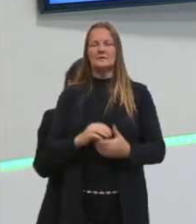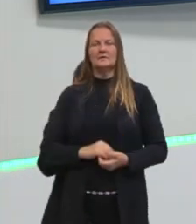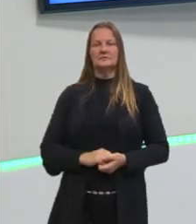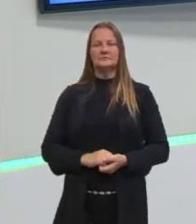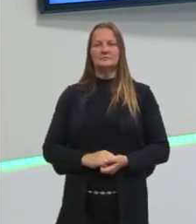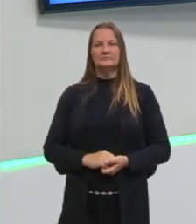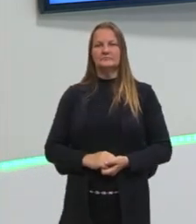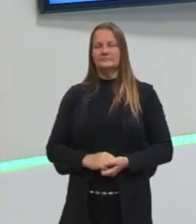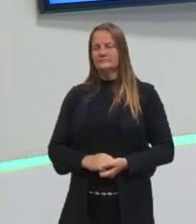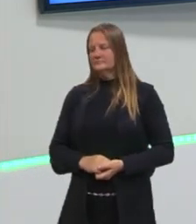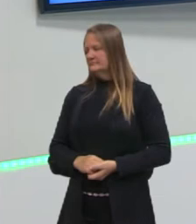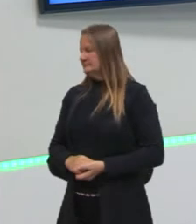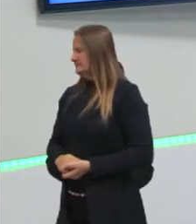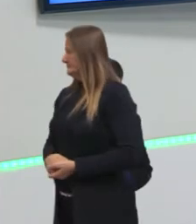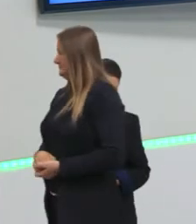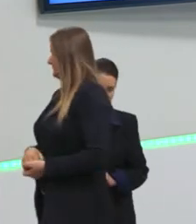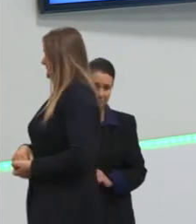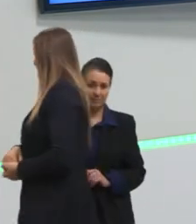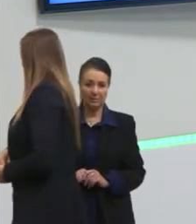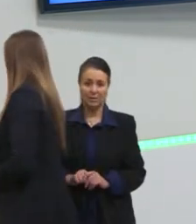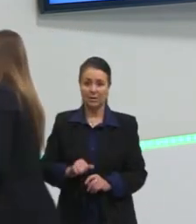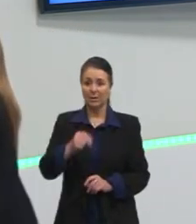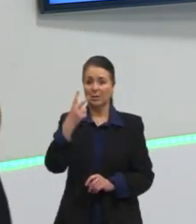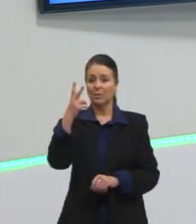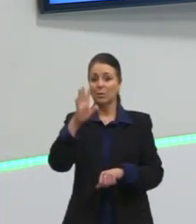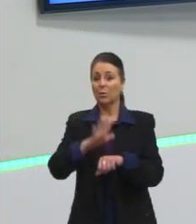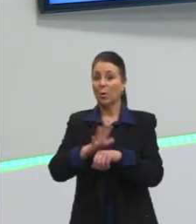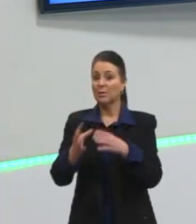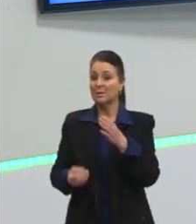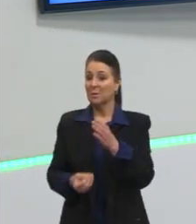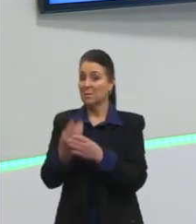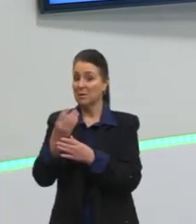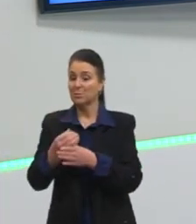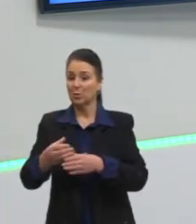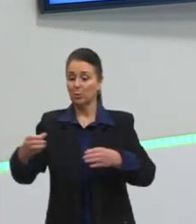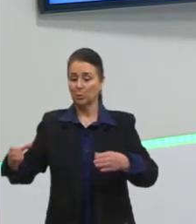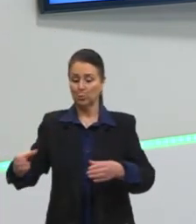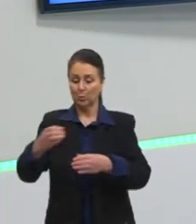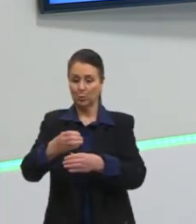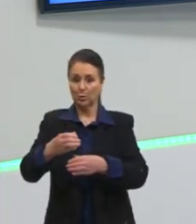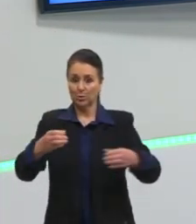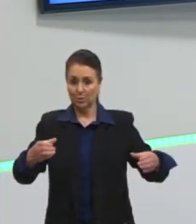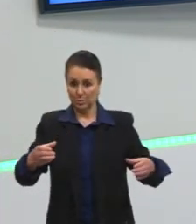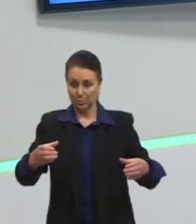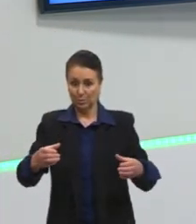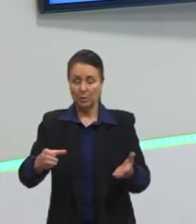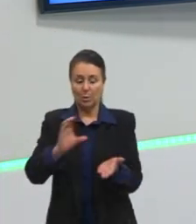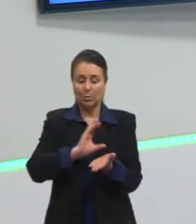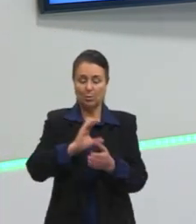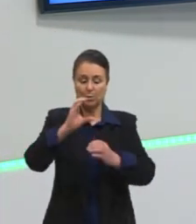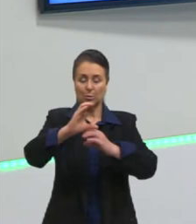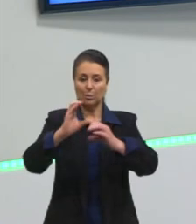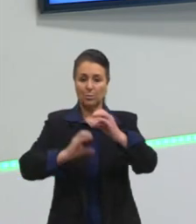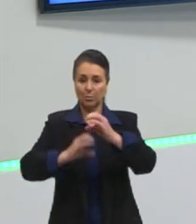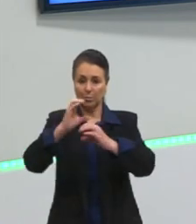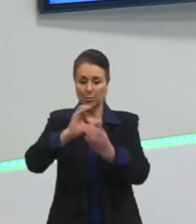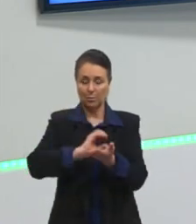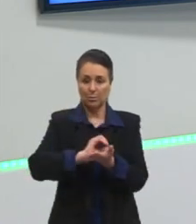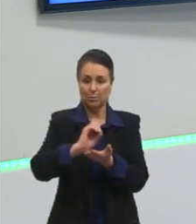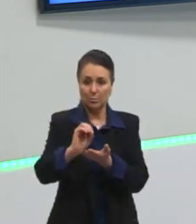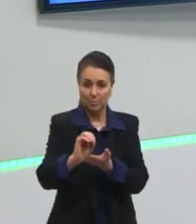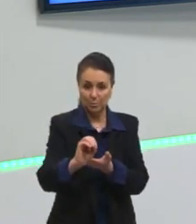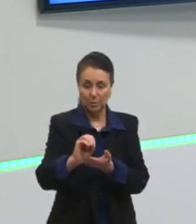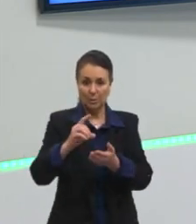eu vou ter dois ou mais produtos reagentes né compostos orgânicos e eu vou formar apenas um produto